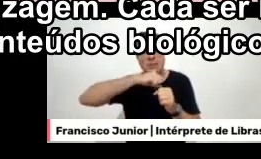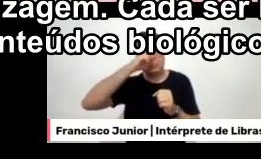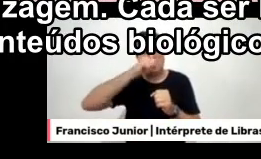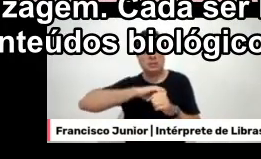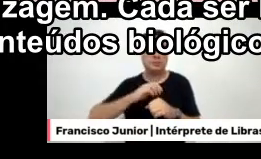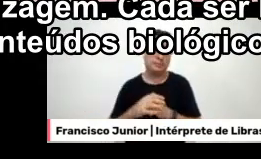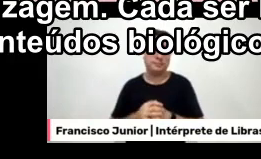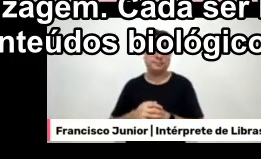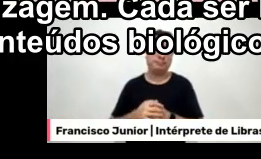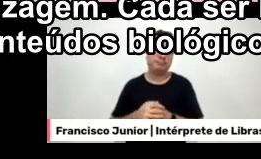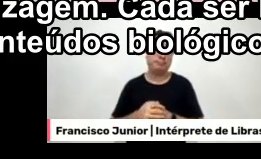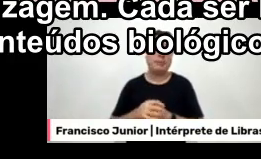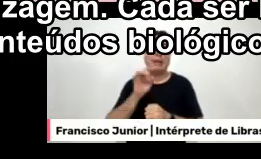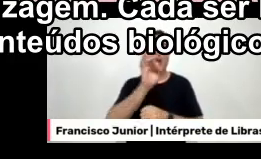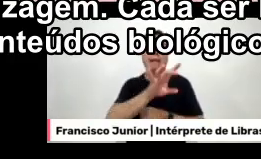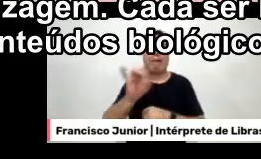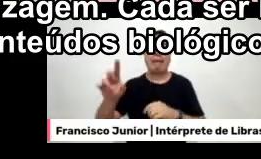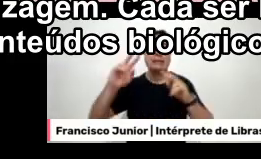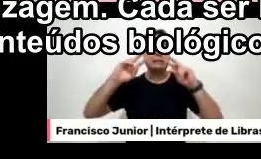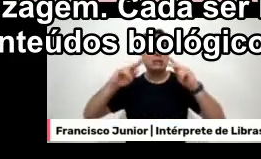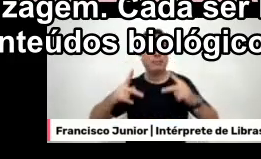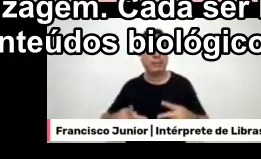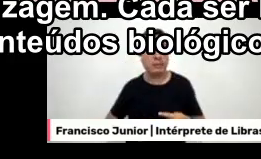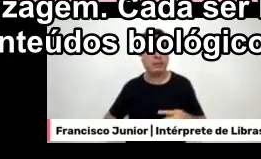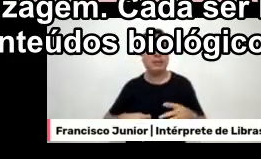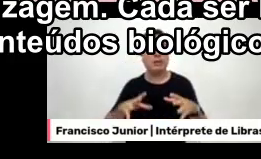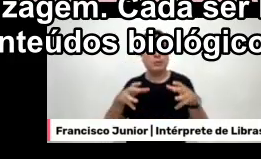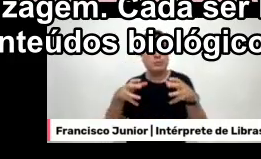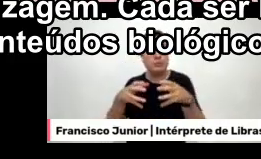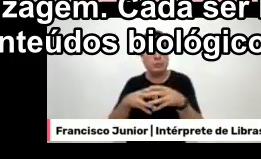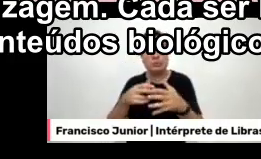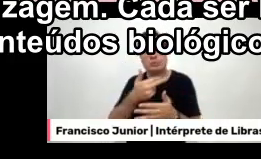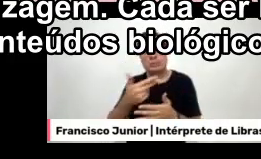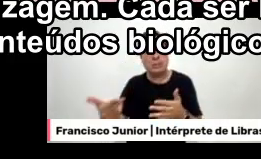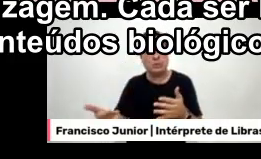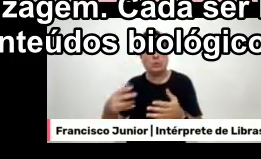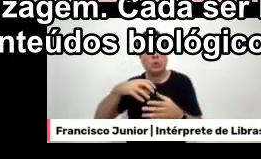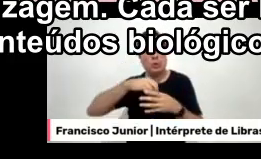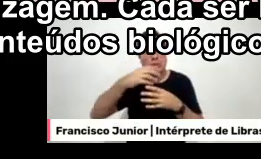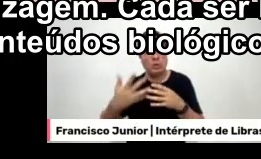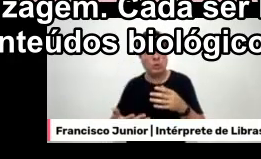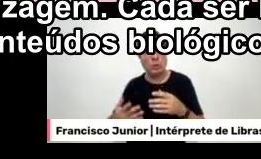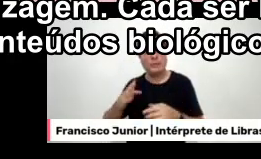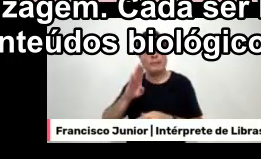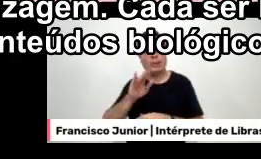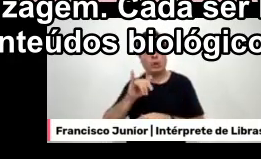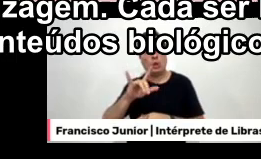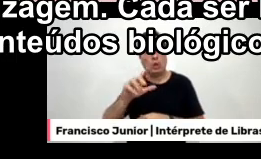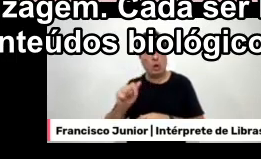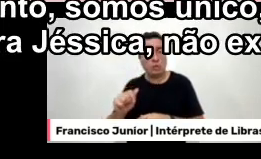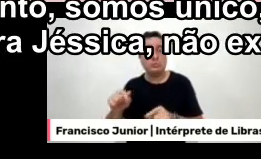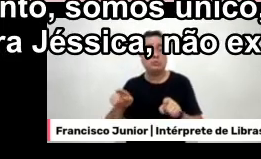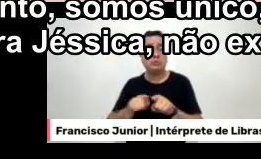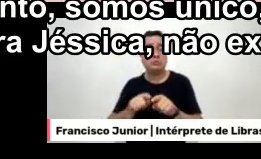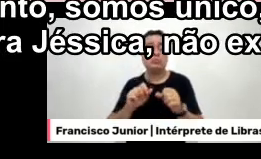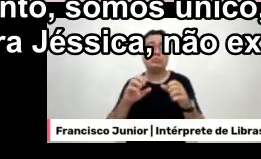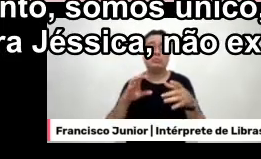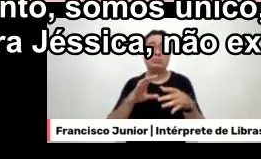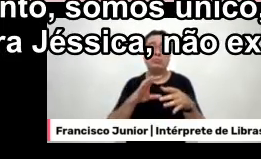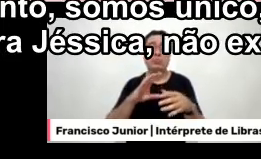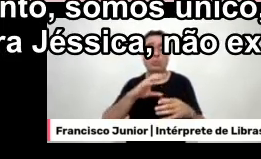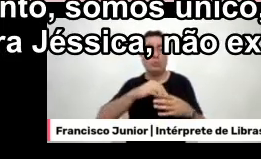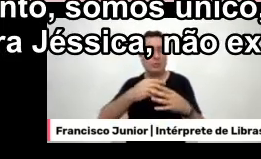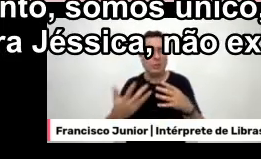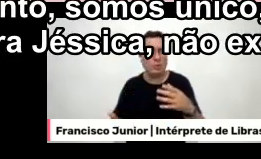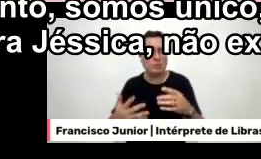aprendizagem. Cada ser humano é um conjunto dos seus conteúdos biológico com seu conteúdo social, portanto,